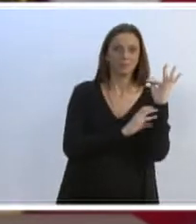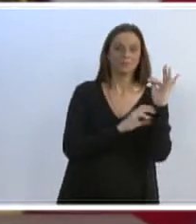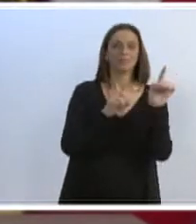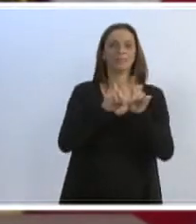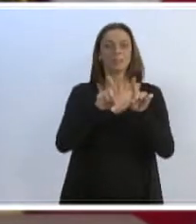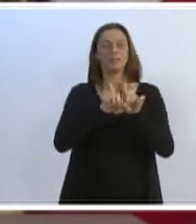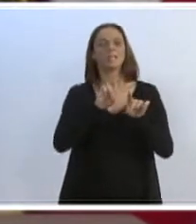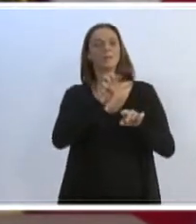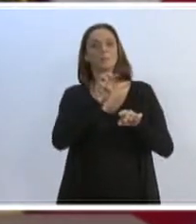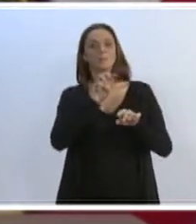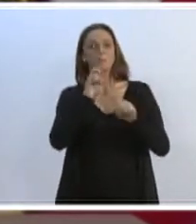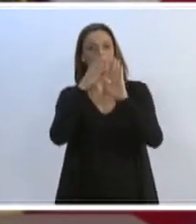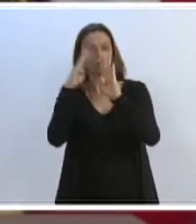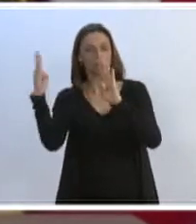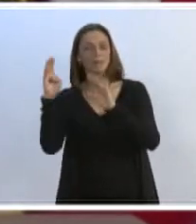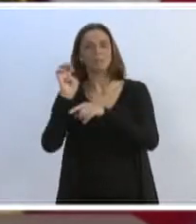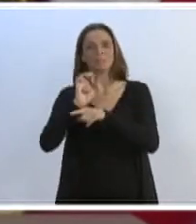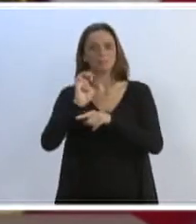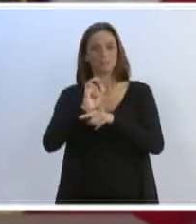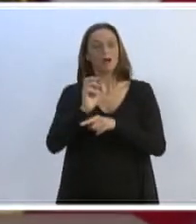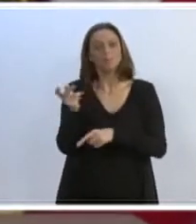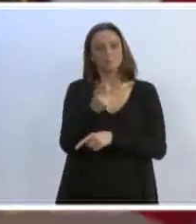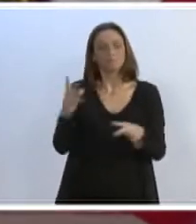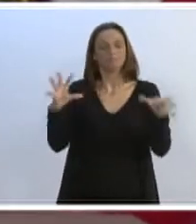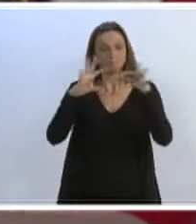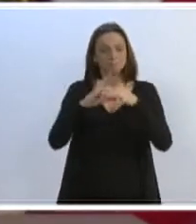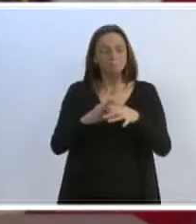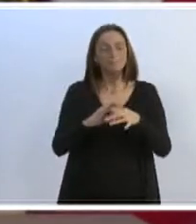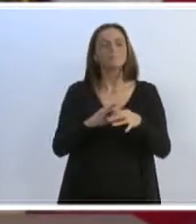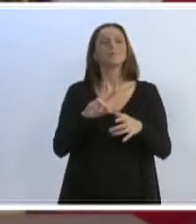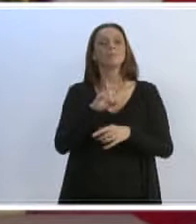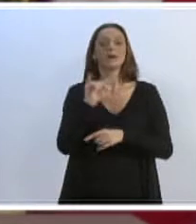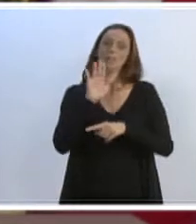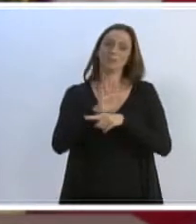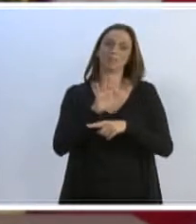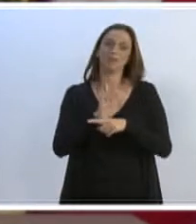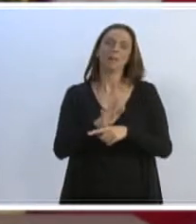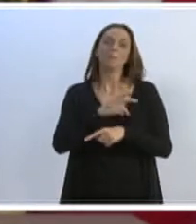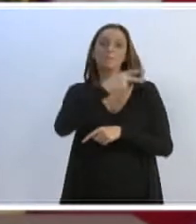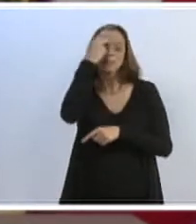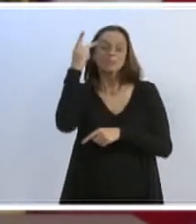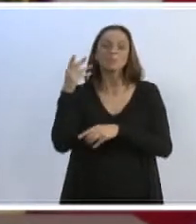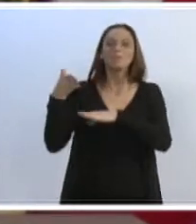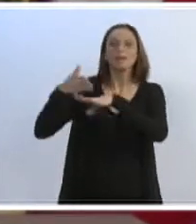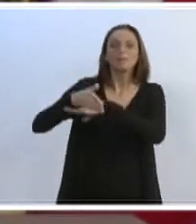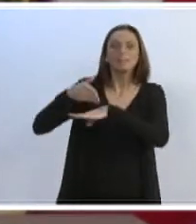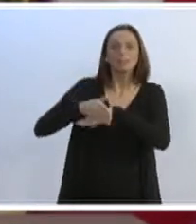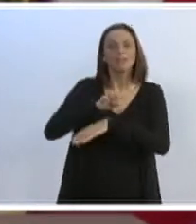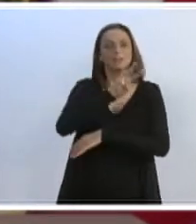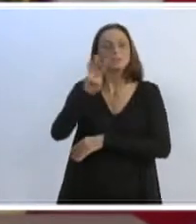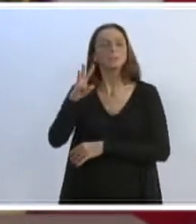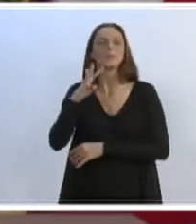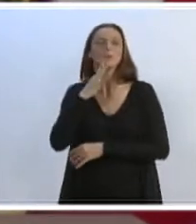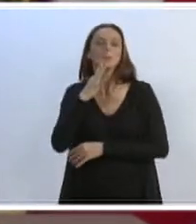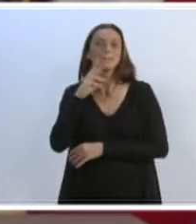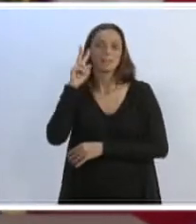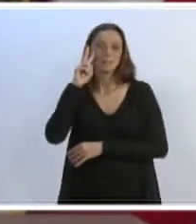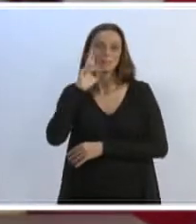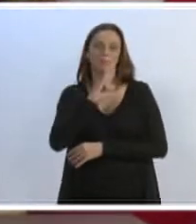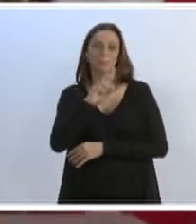digital. A hemeroteca digital, para nós, não é apenas um repositório. Eu acho que é uma dívida